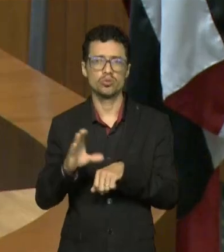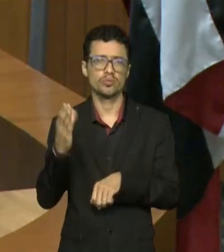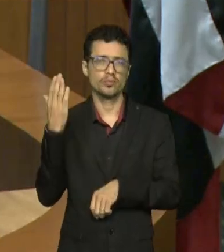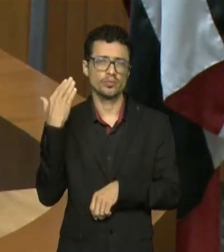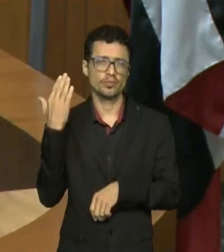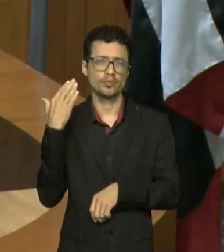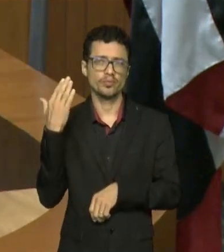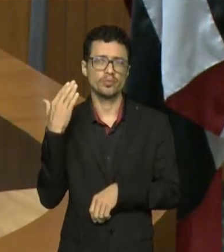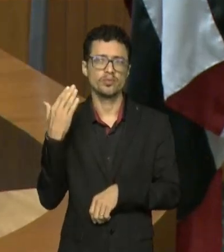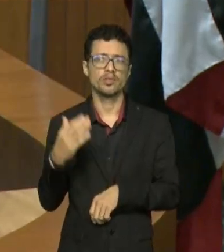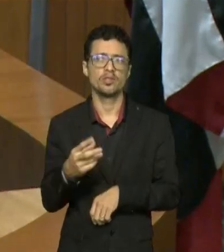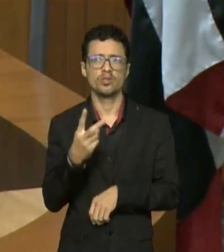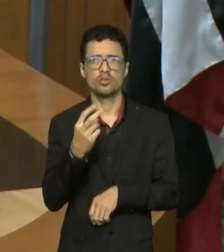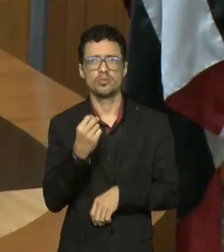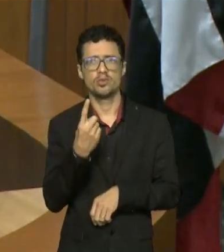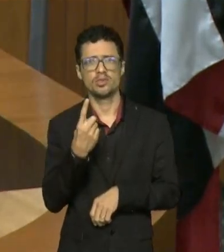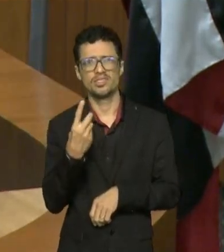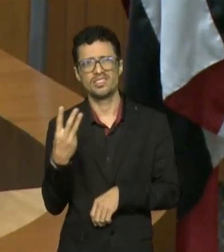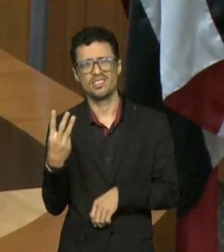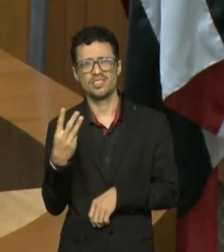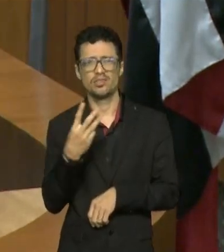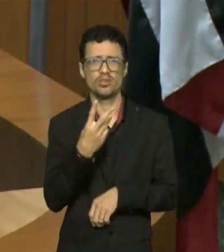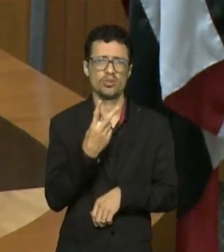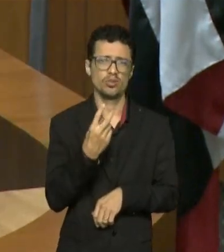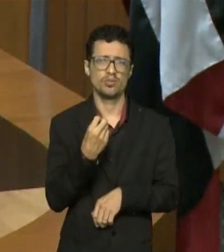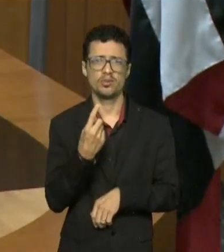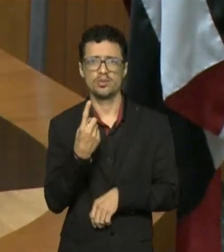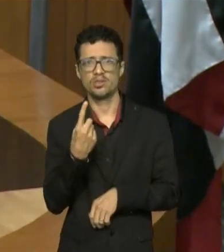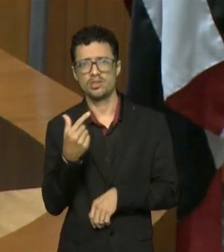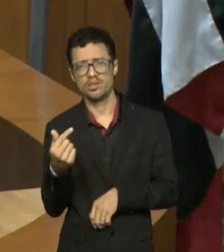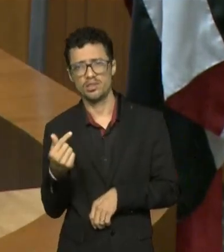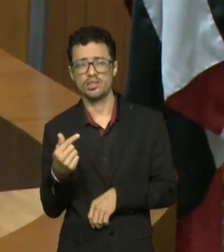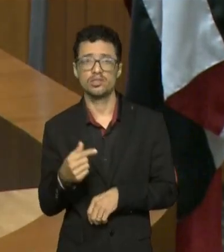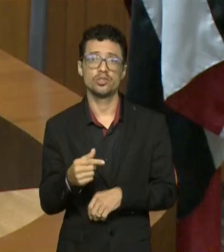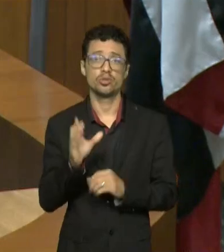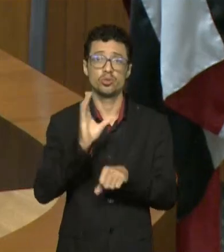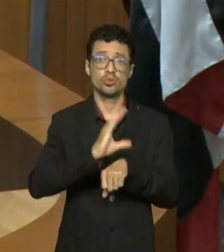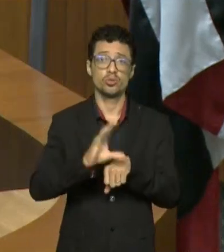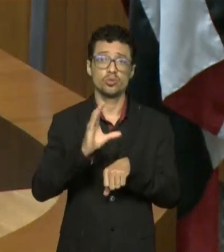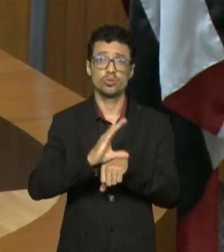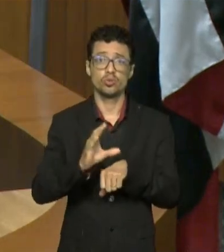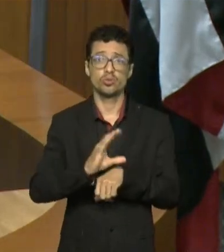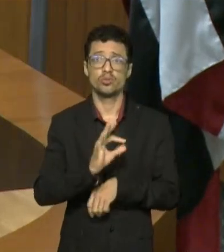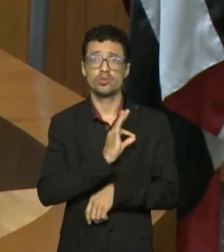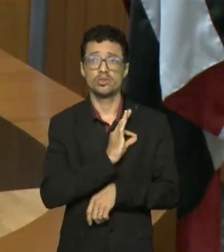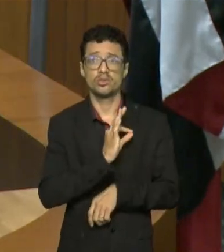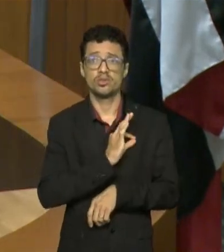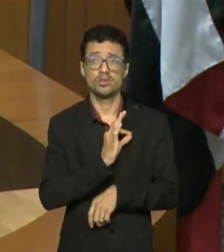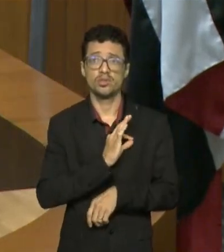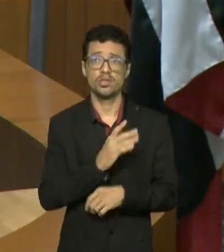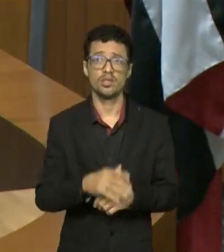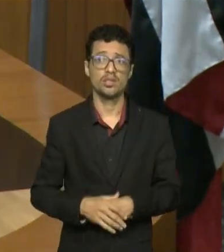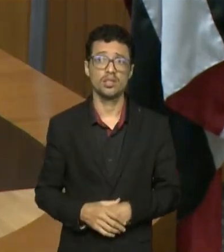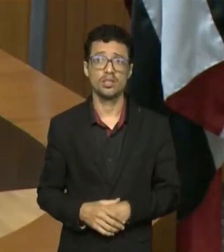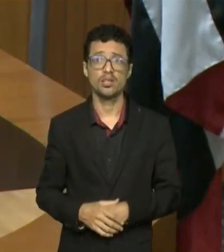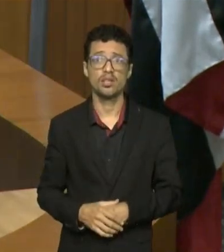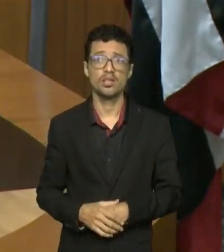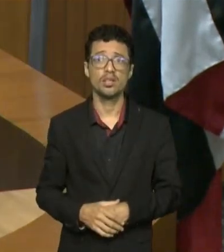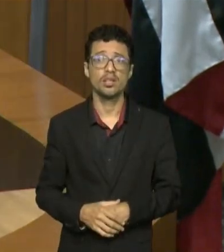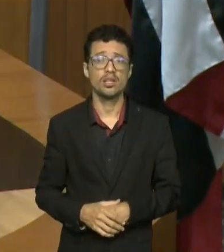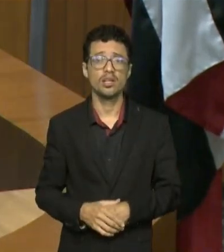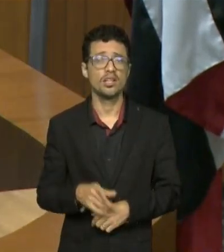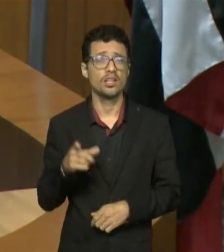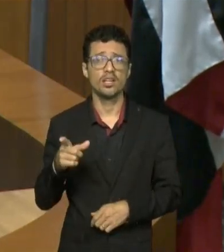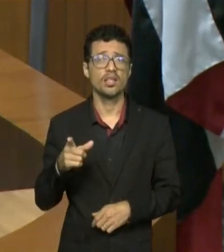2013, salvo engano, 2017, no curso de formação dos policiais, eles não chegaram a dar 50